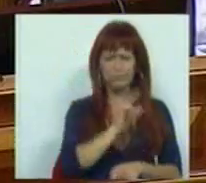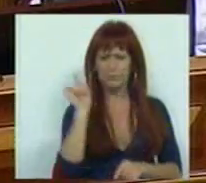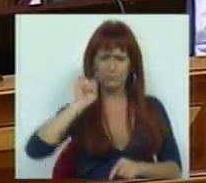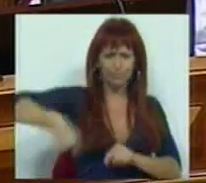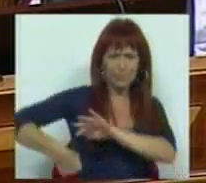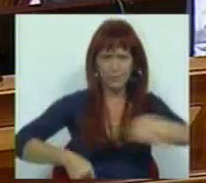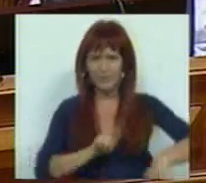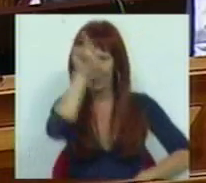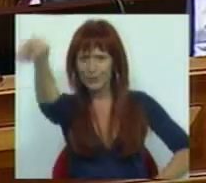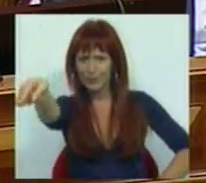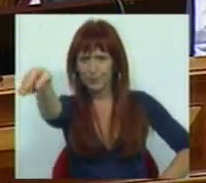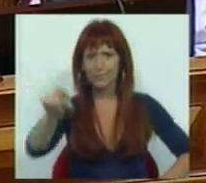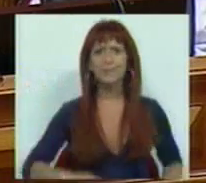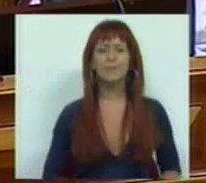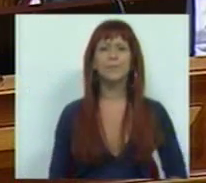República.